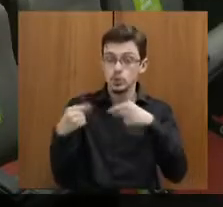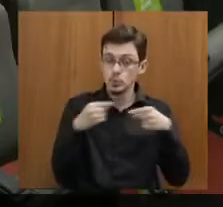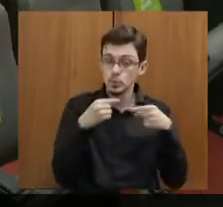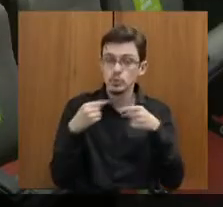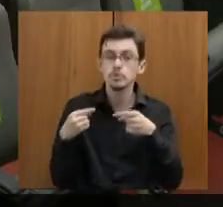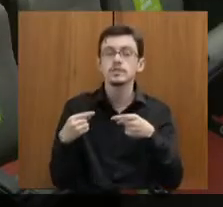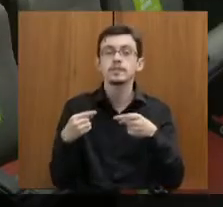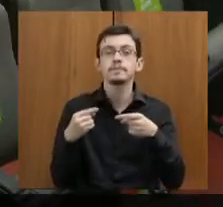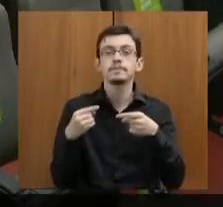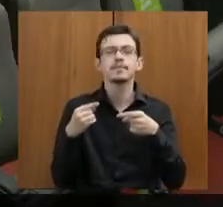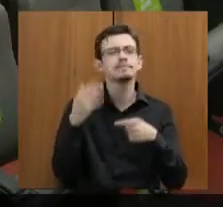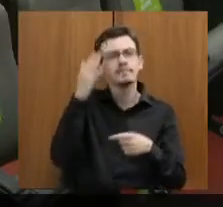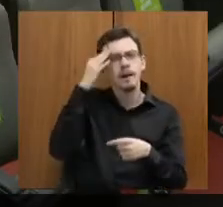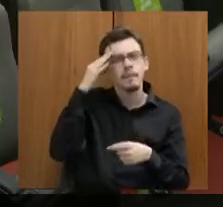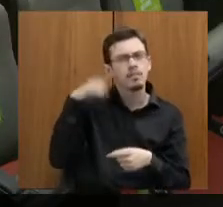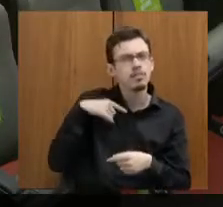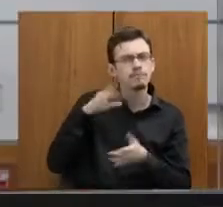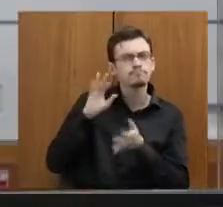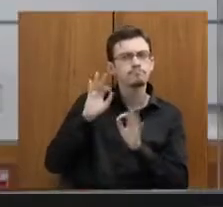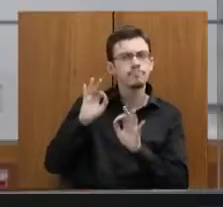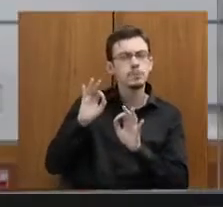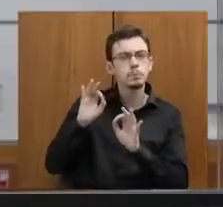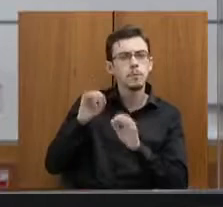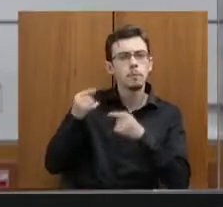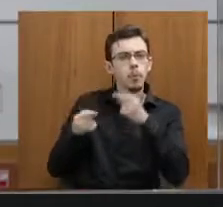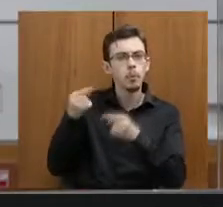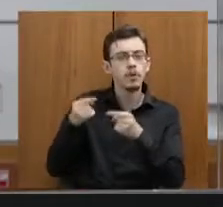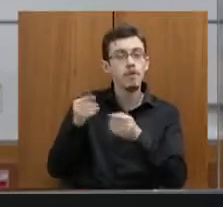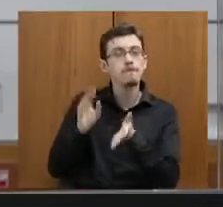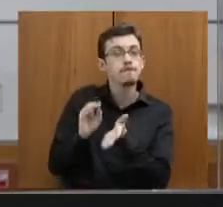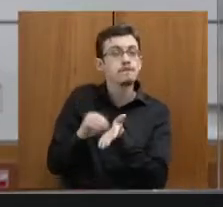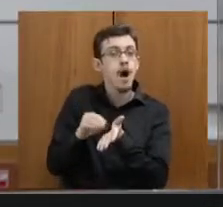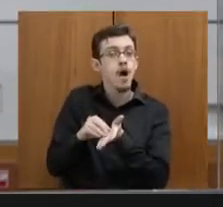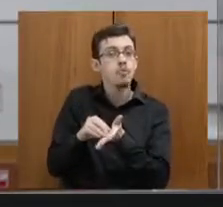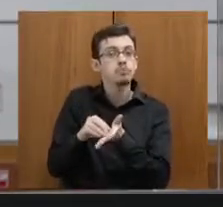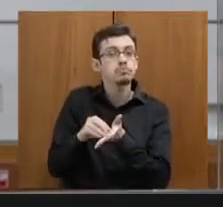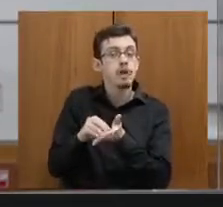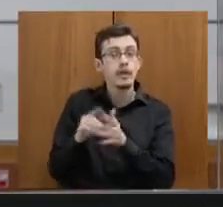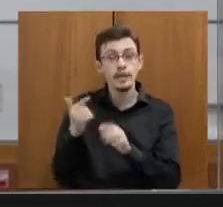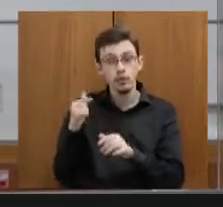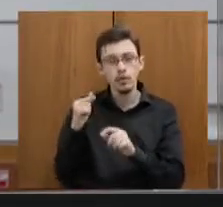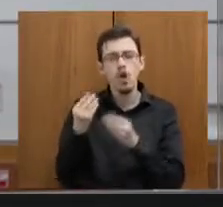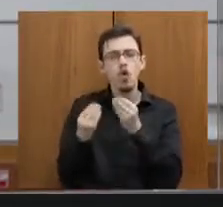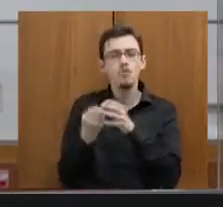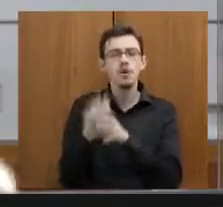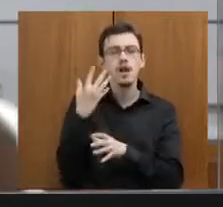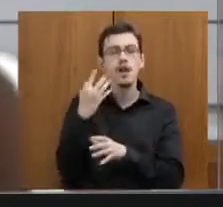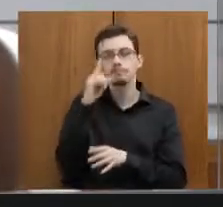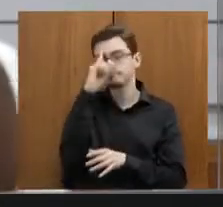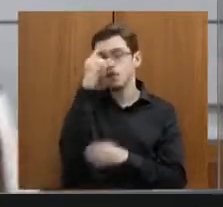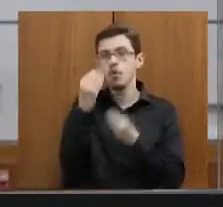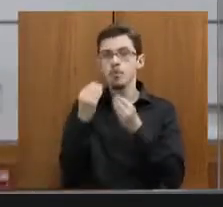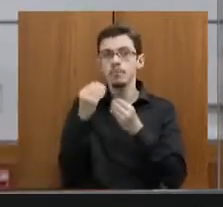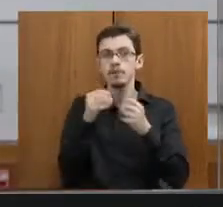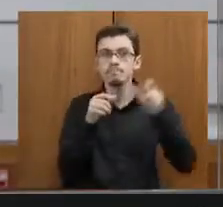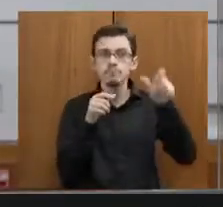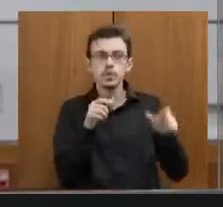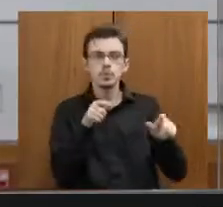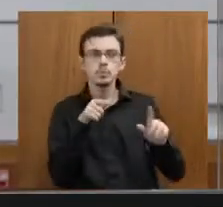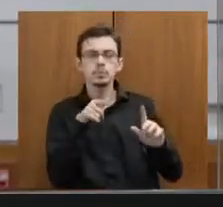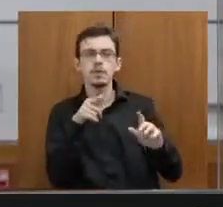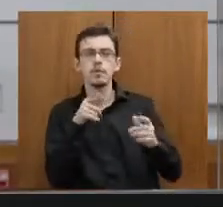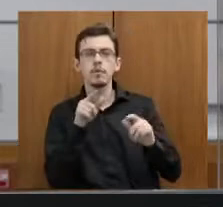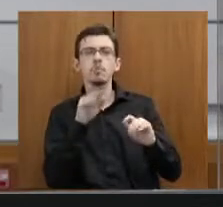públicas saber se existem ou não existem mesmo que não existem fazer o quê para onde correr para onde brigar com quem entre aspas discute